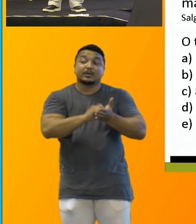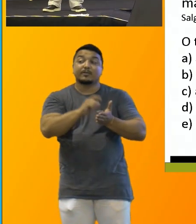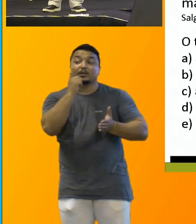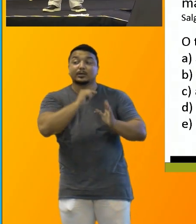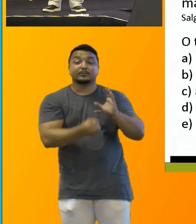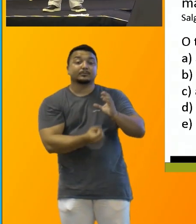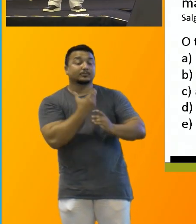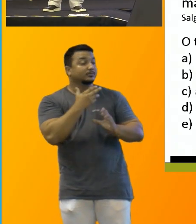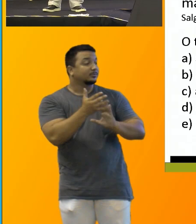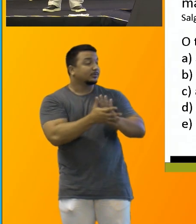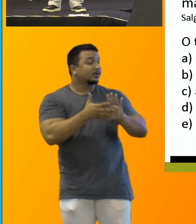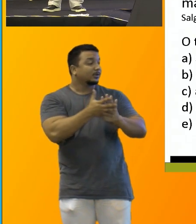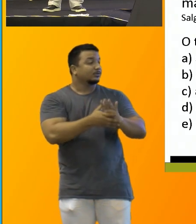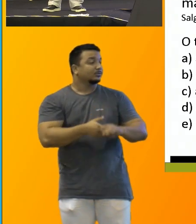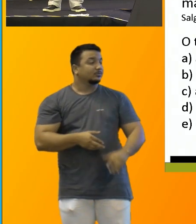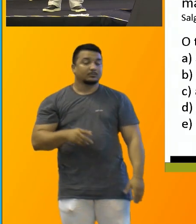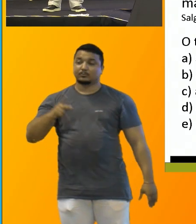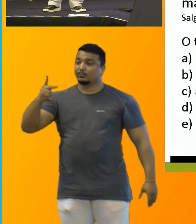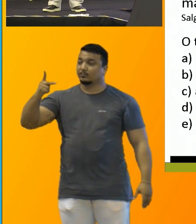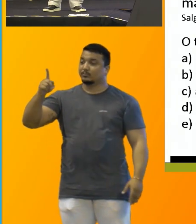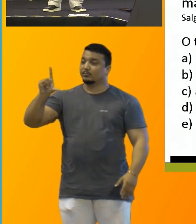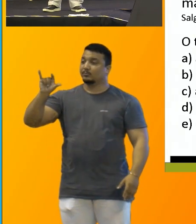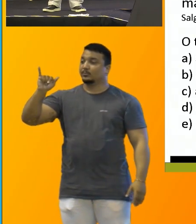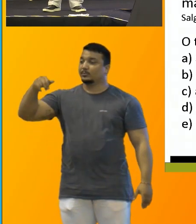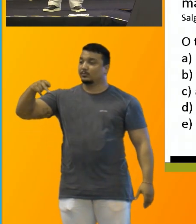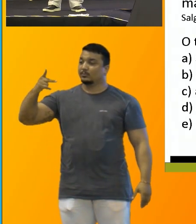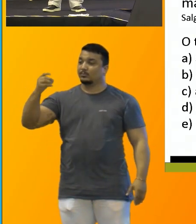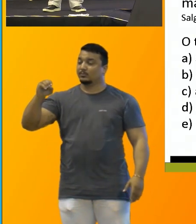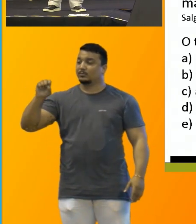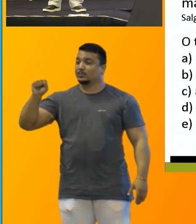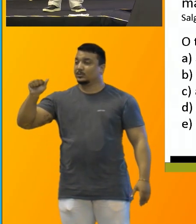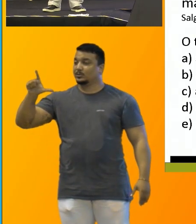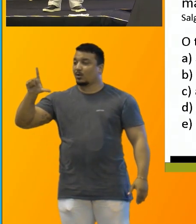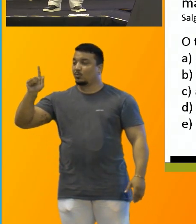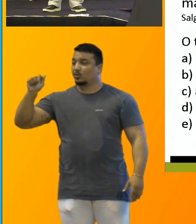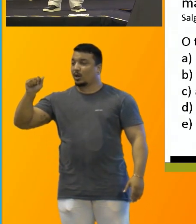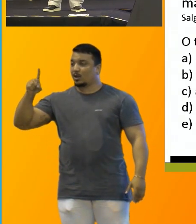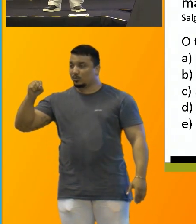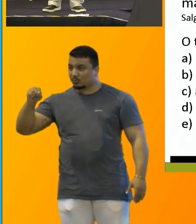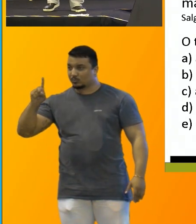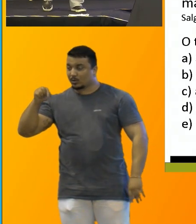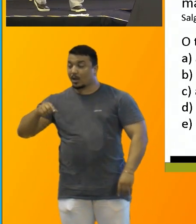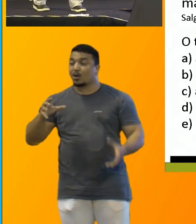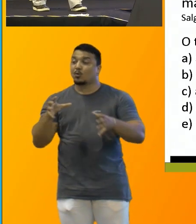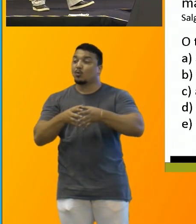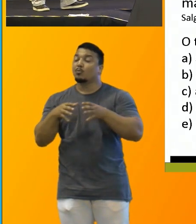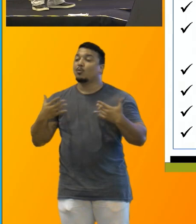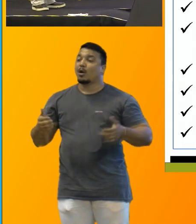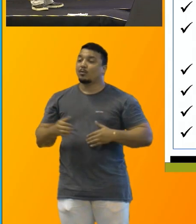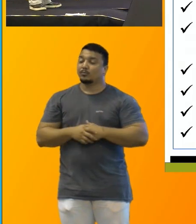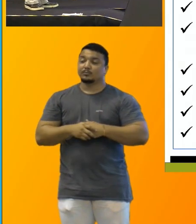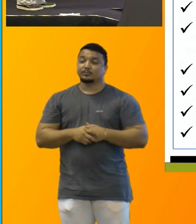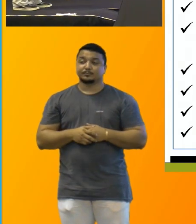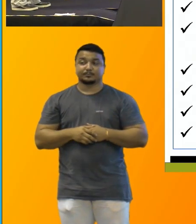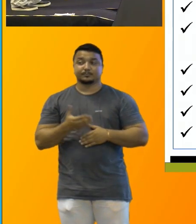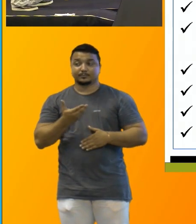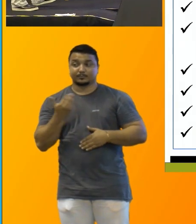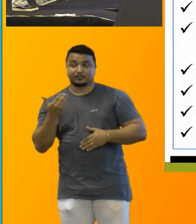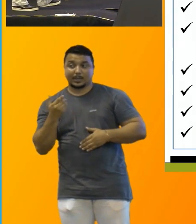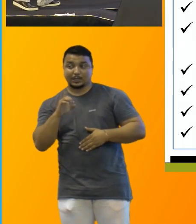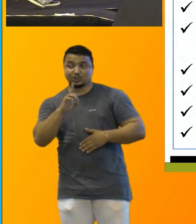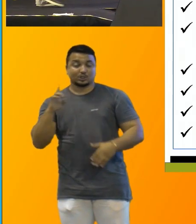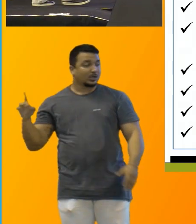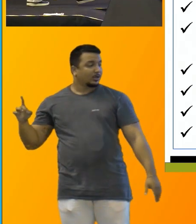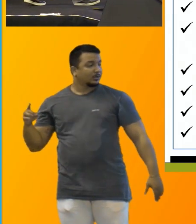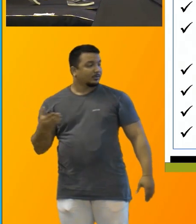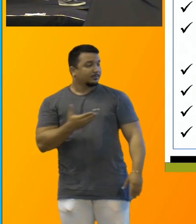texto. Plínio Salgado. E ele era líder de onde? Quem lembra? Olha